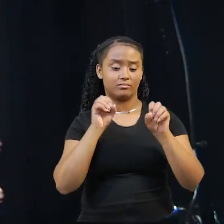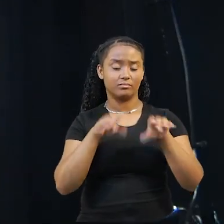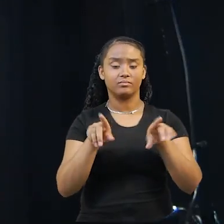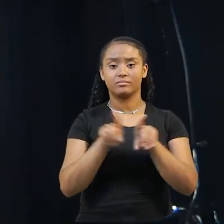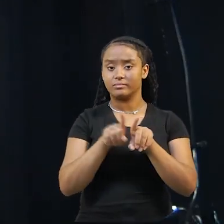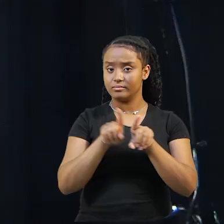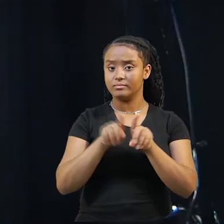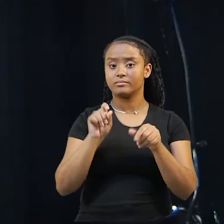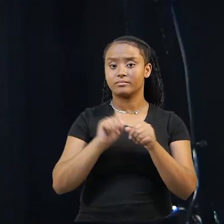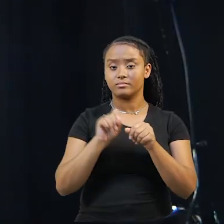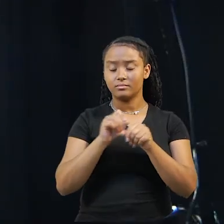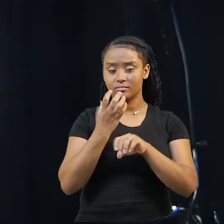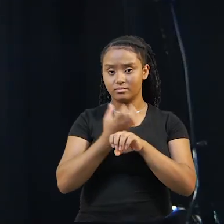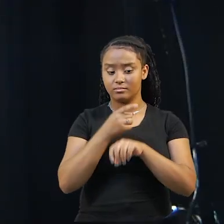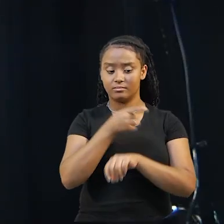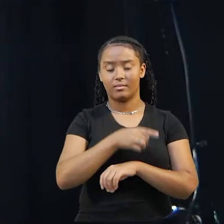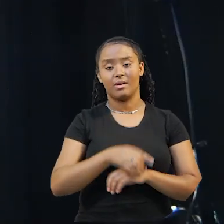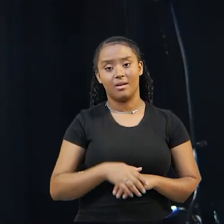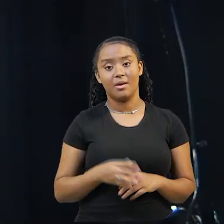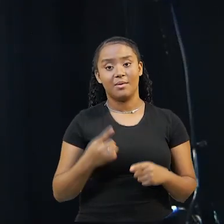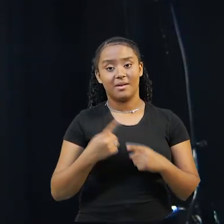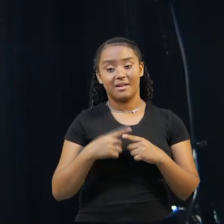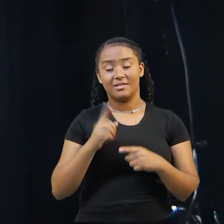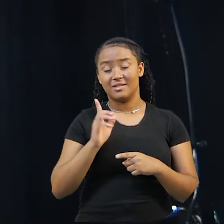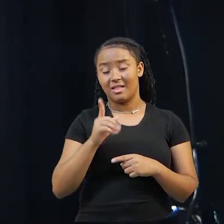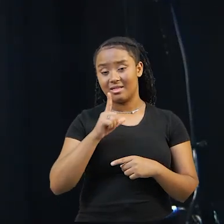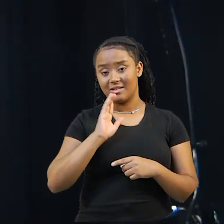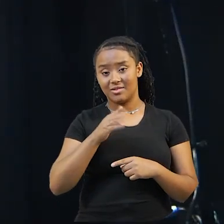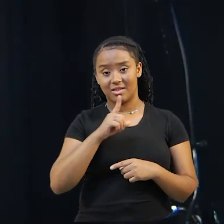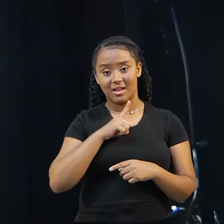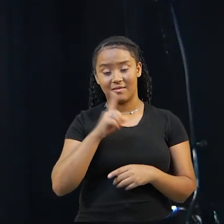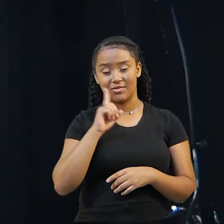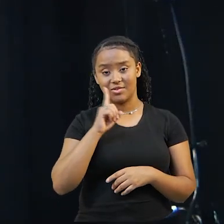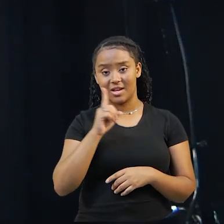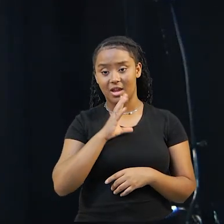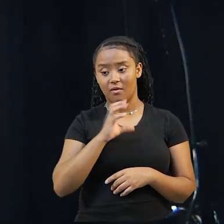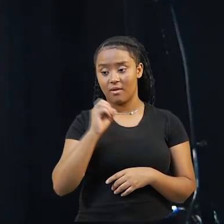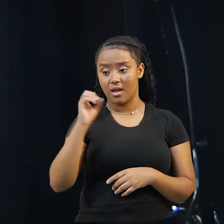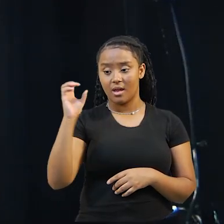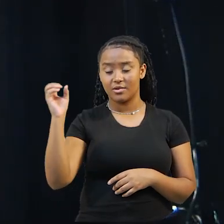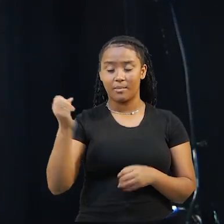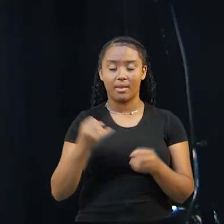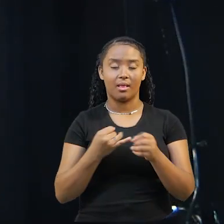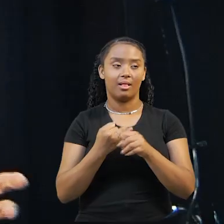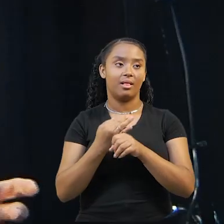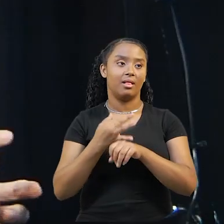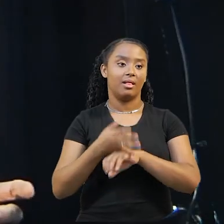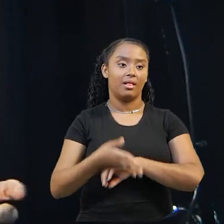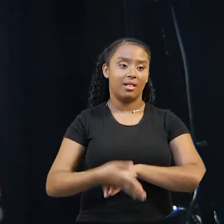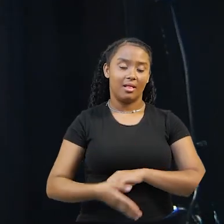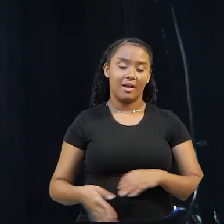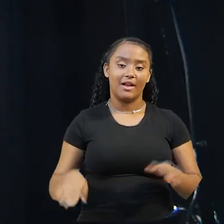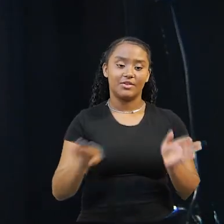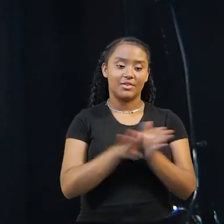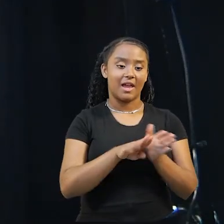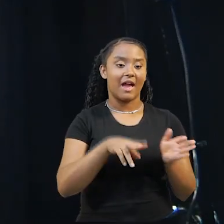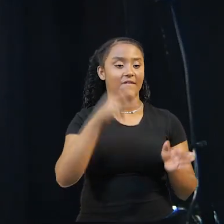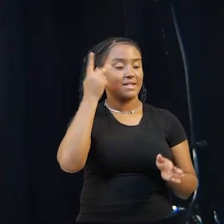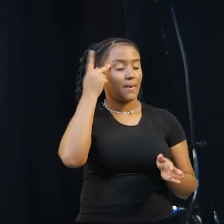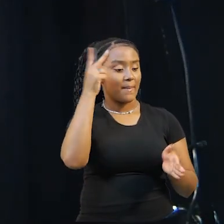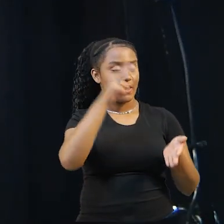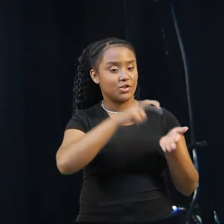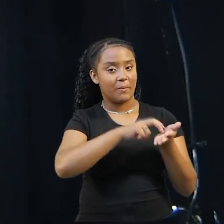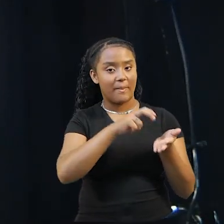e fazer as disciplinas de lá. Muitas vezes, eu viajava a noite inteira de ônibus, né? E aí chegava lá de manhã em